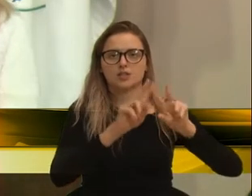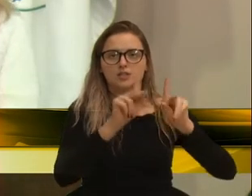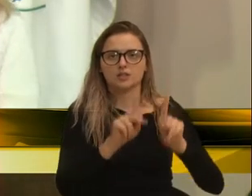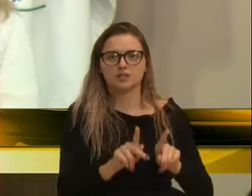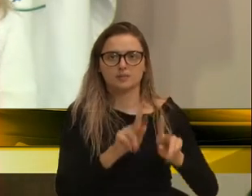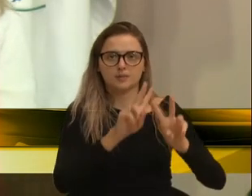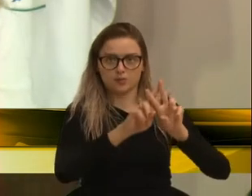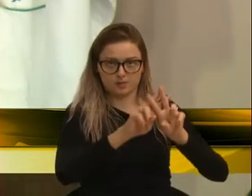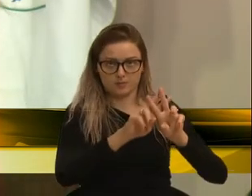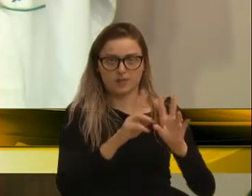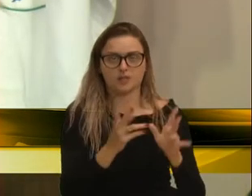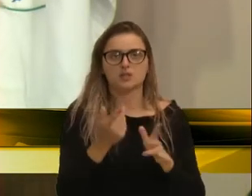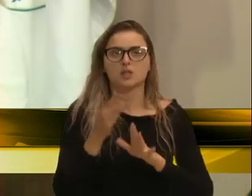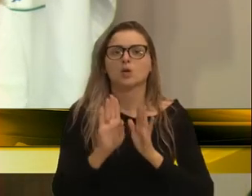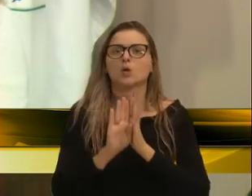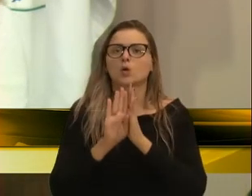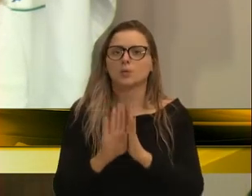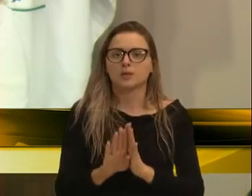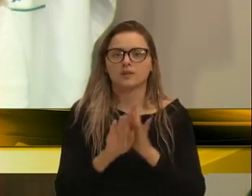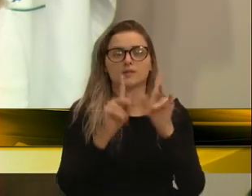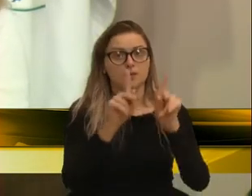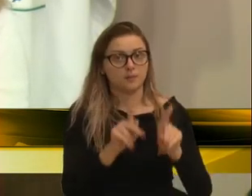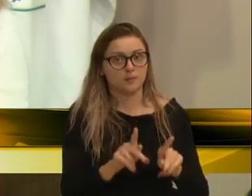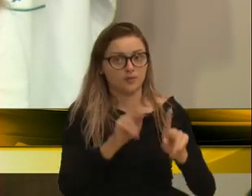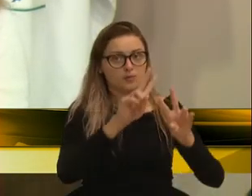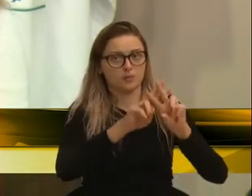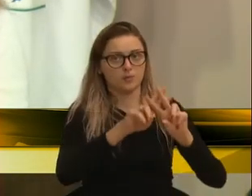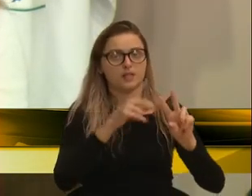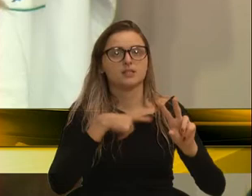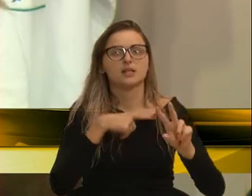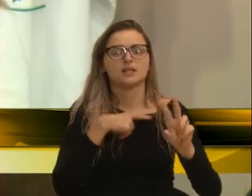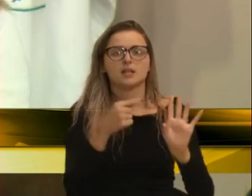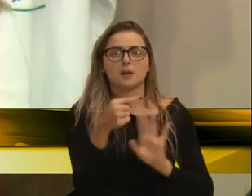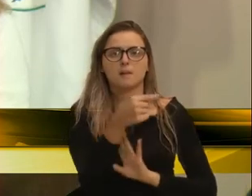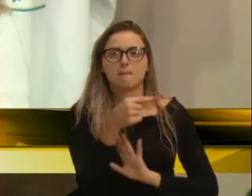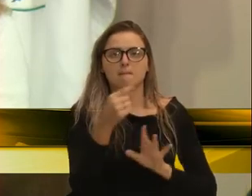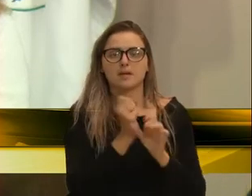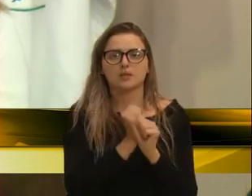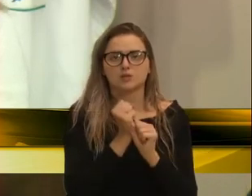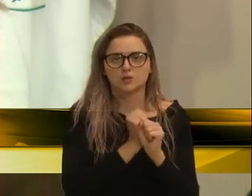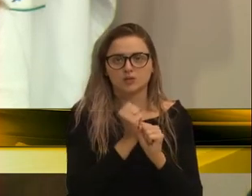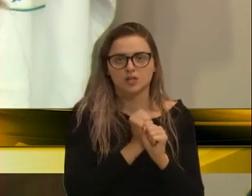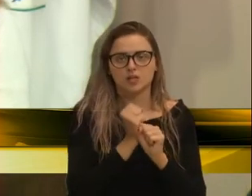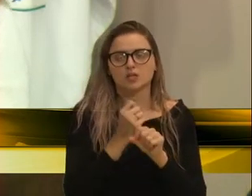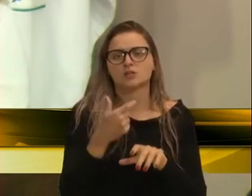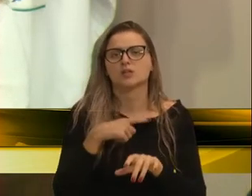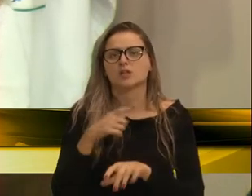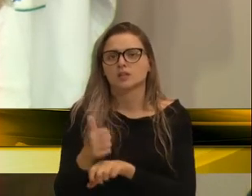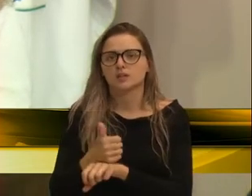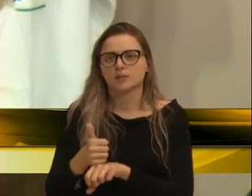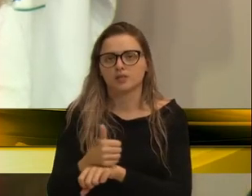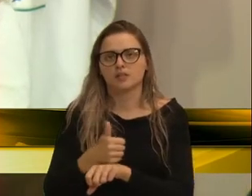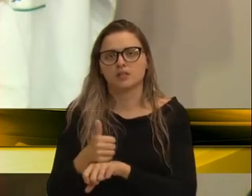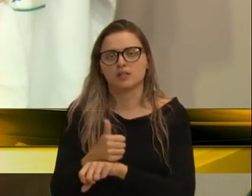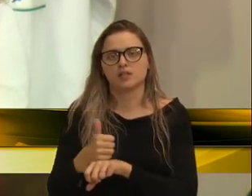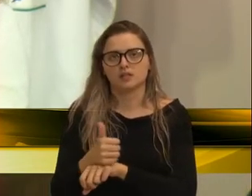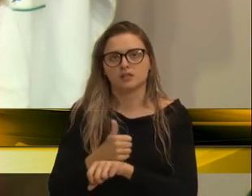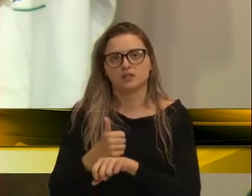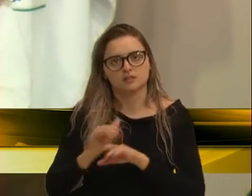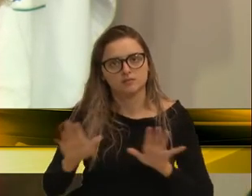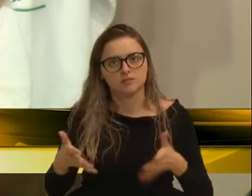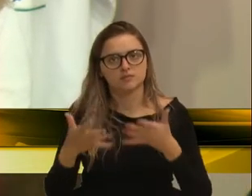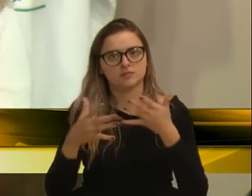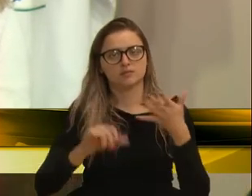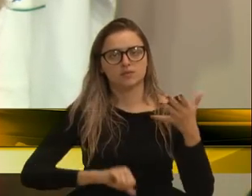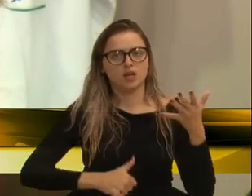Os benefícios dessa lei. O apenado, ele tem remissão de pena, profissionalização, aumento da autoestima